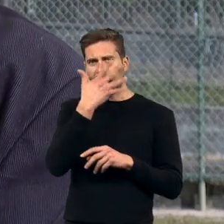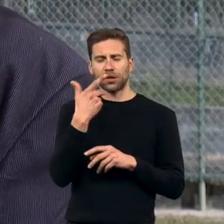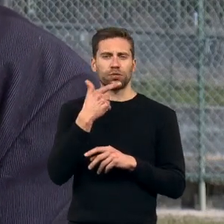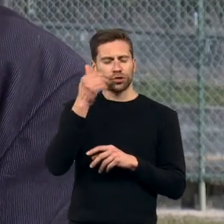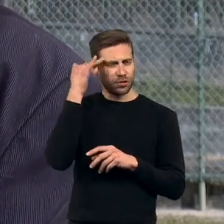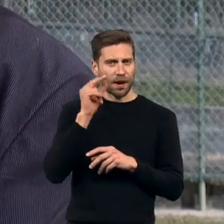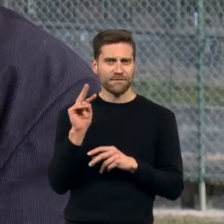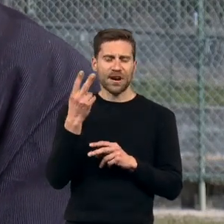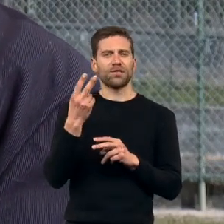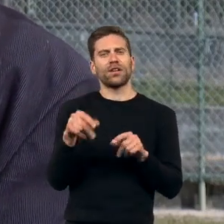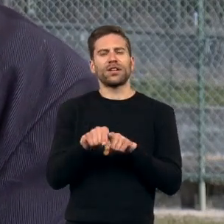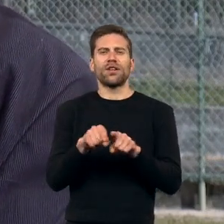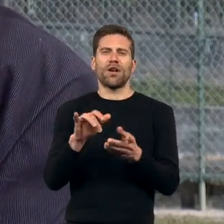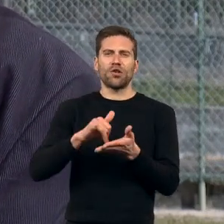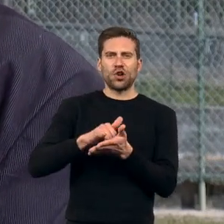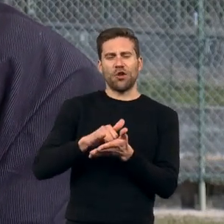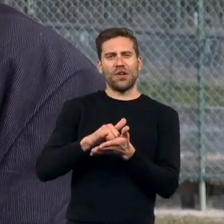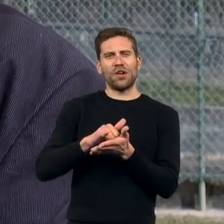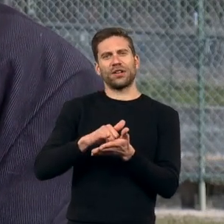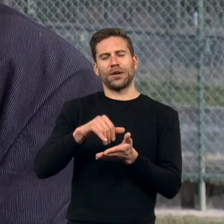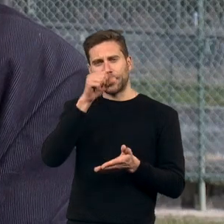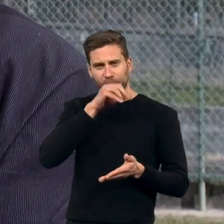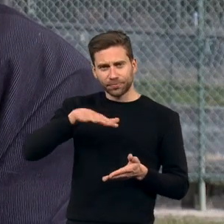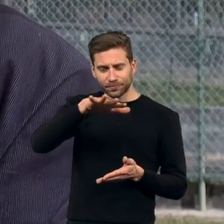de jardim no Central Park de Nova York.